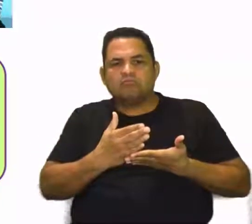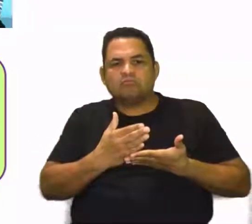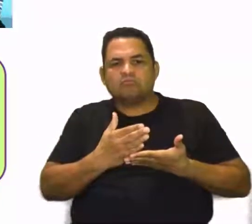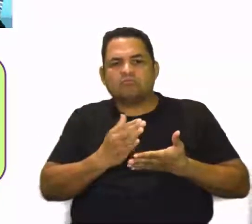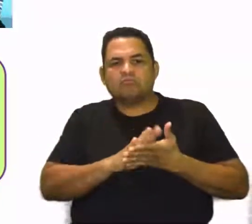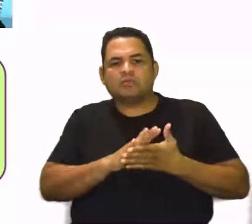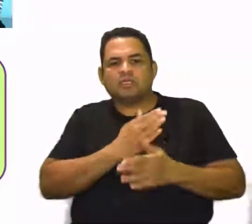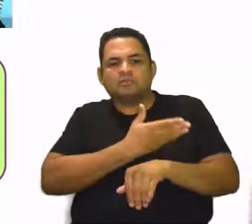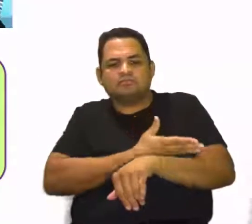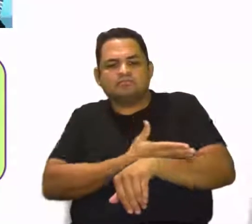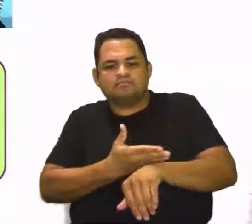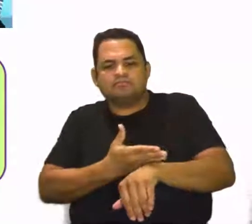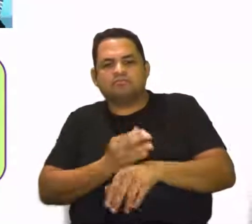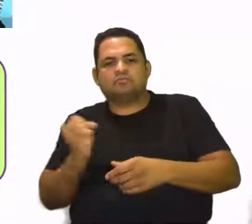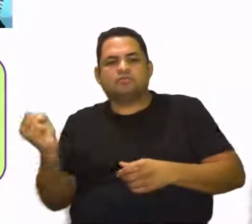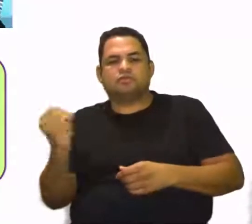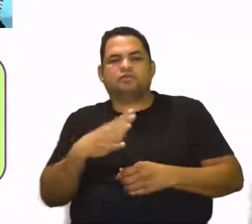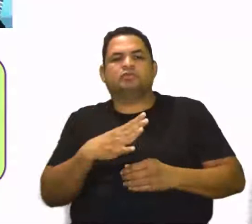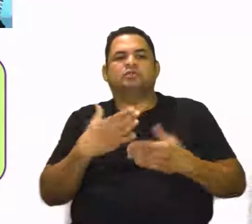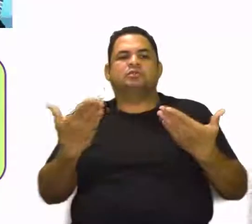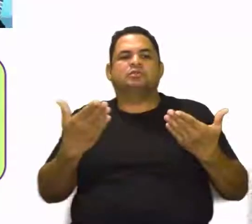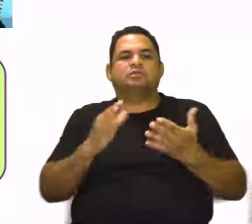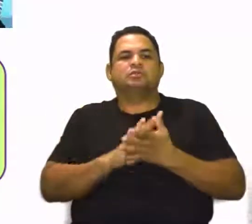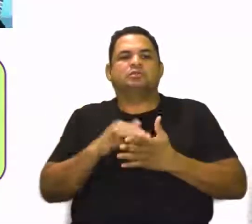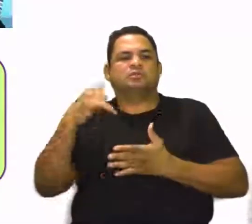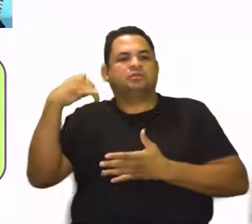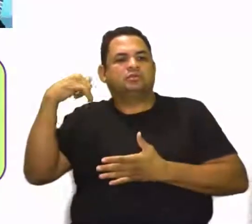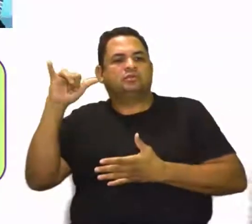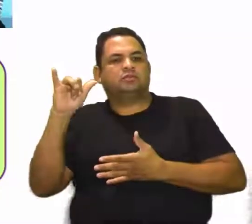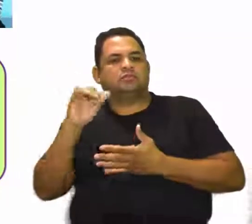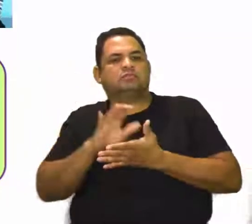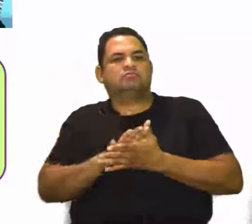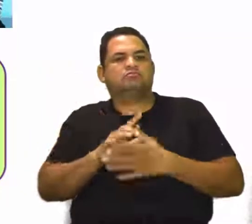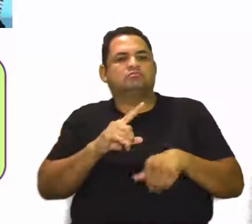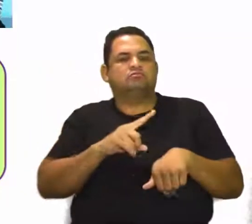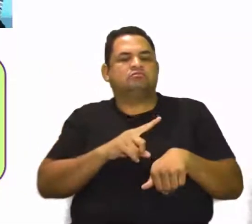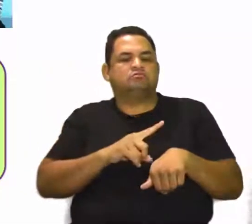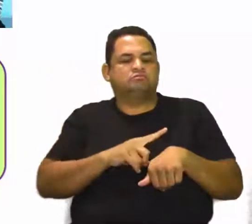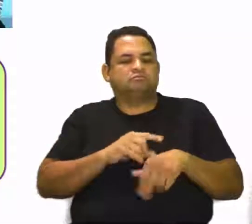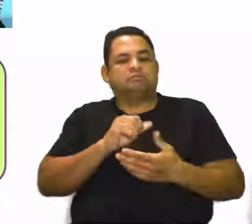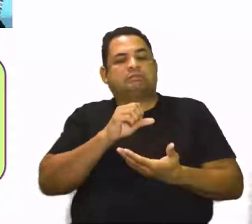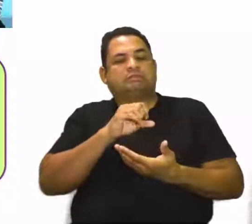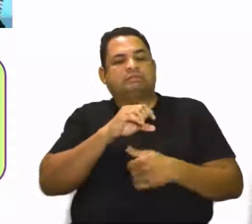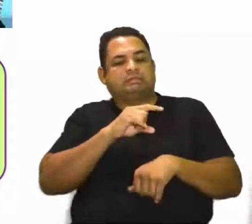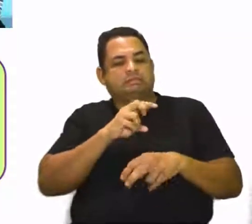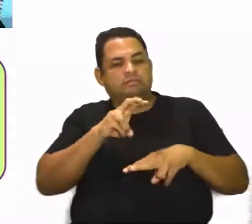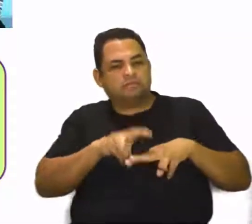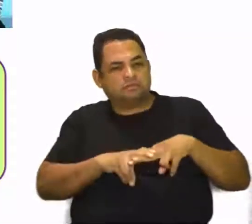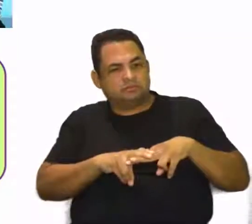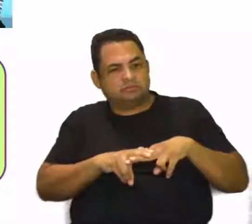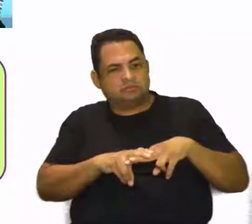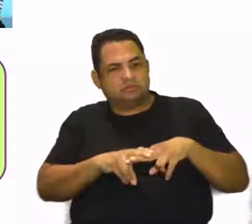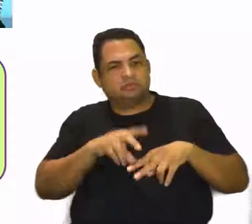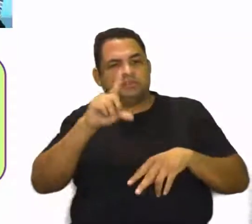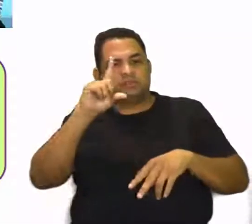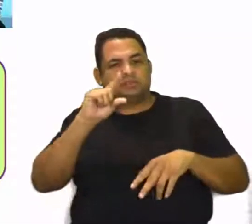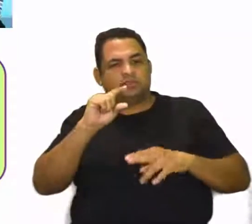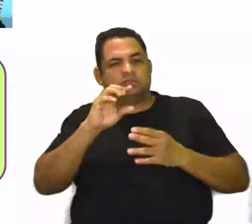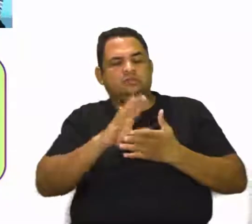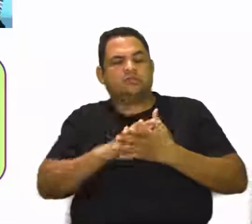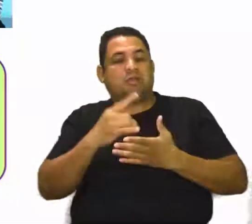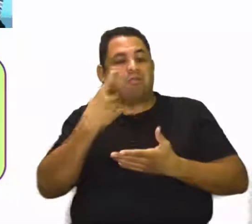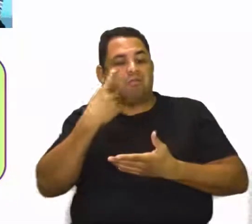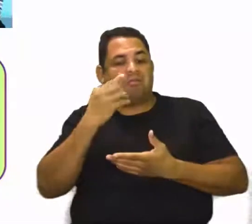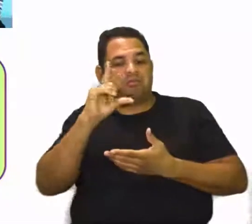desses hábitos, desses novos hábitos. Vou evitar ficar muito tempo sentado. Vou reduzir o tempo